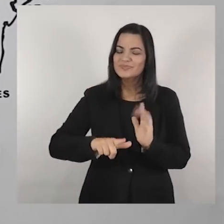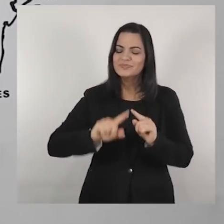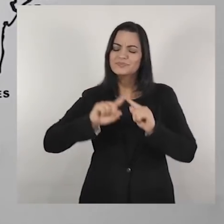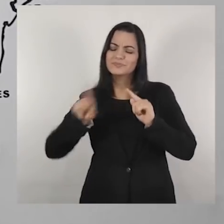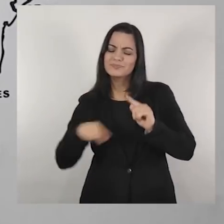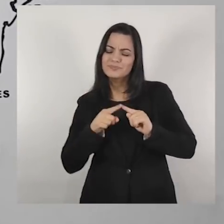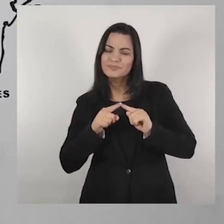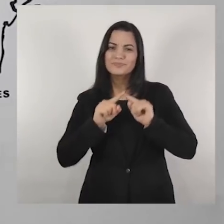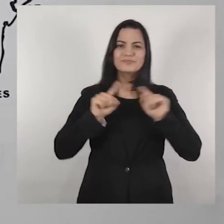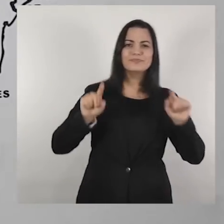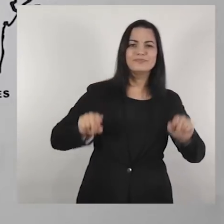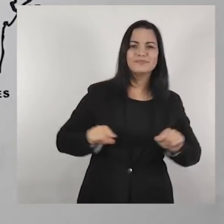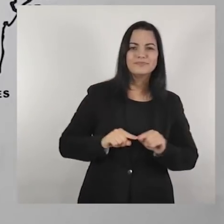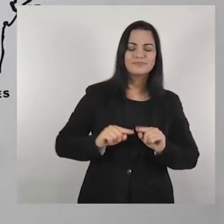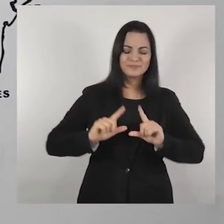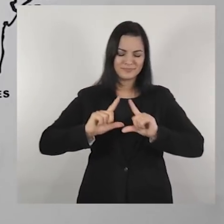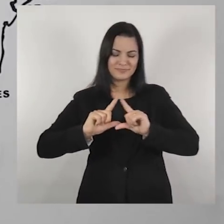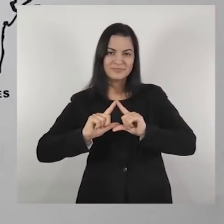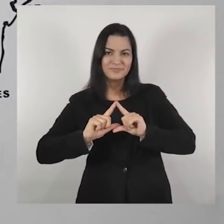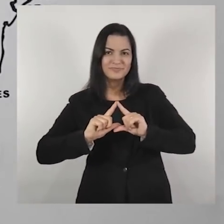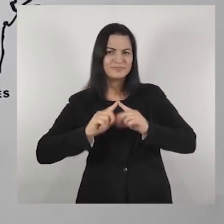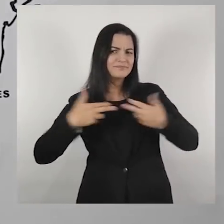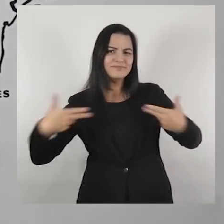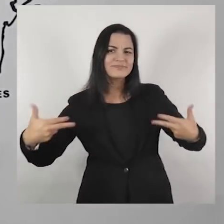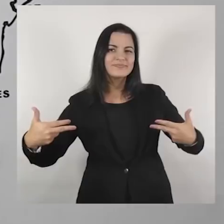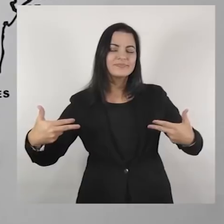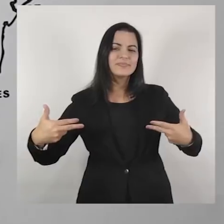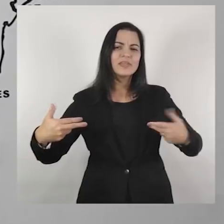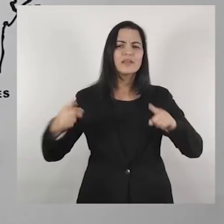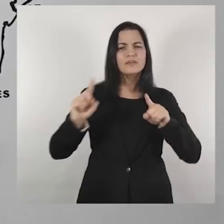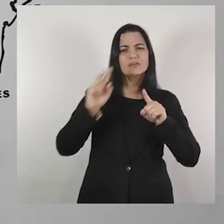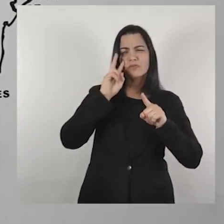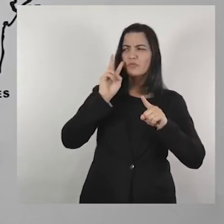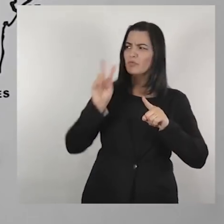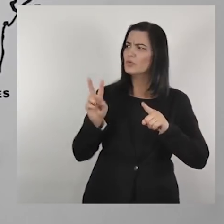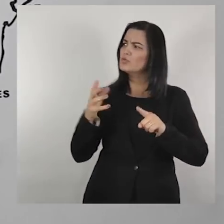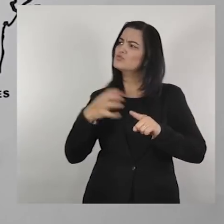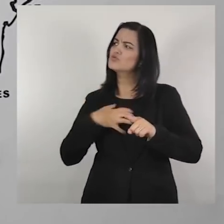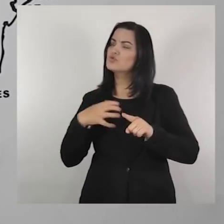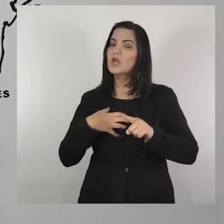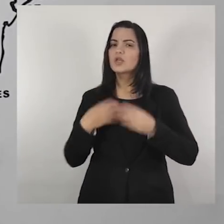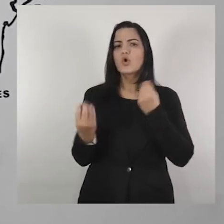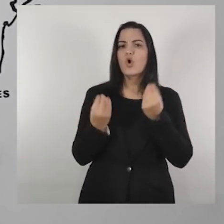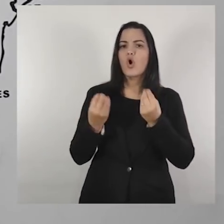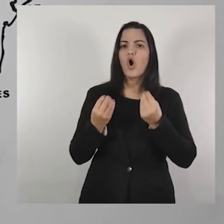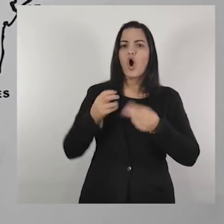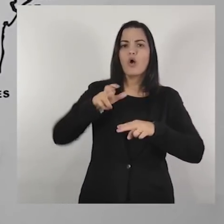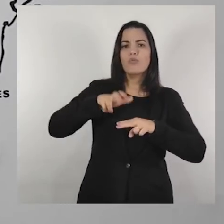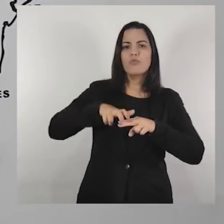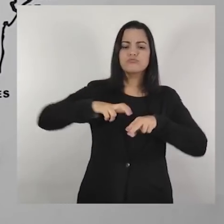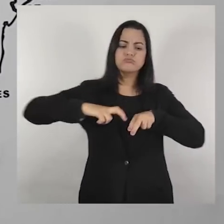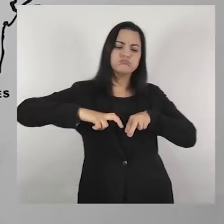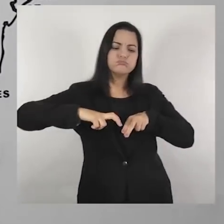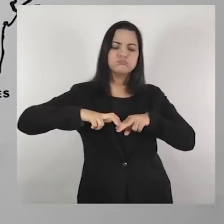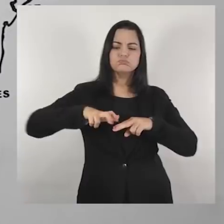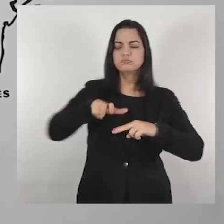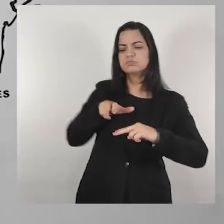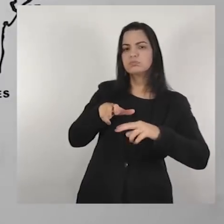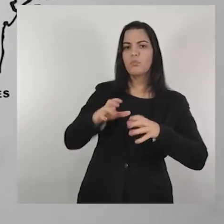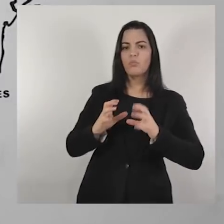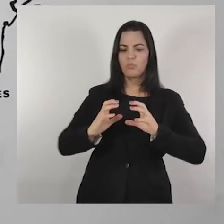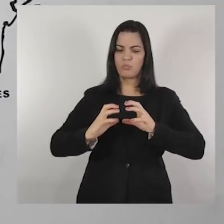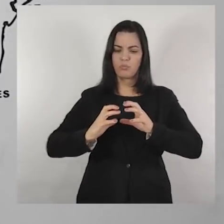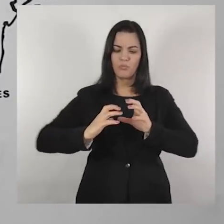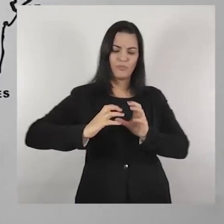geométricas. Você já parou para observar que a posição, o formato de alguns